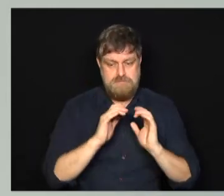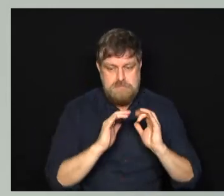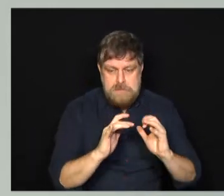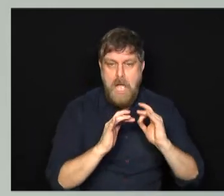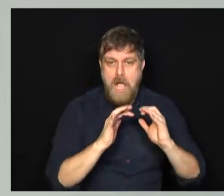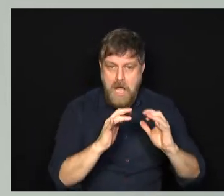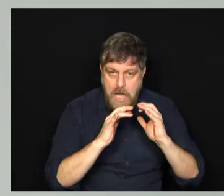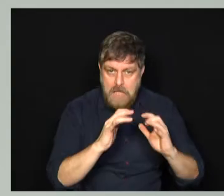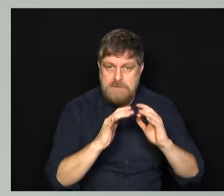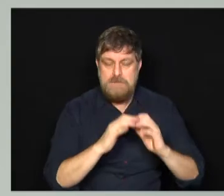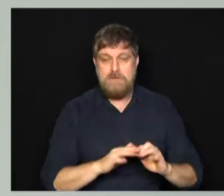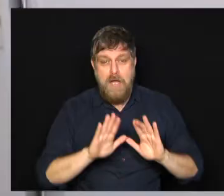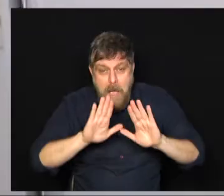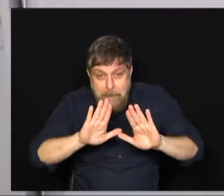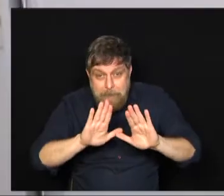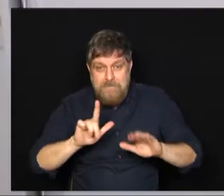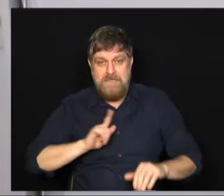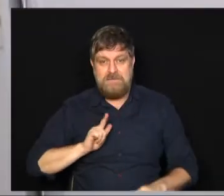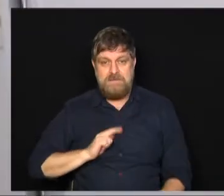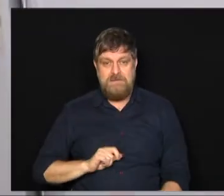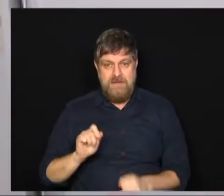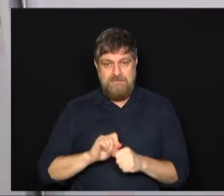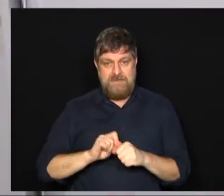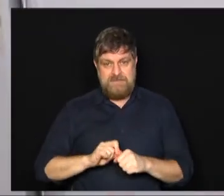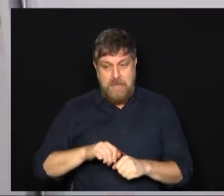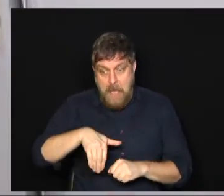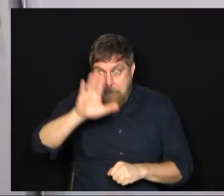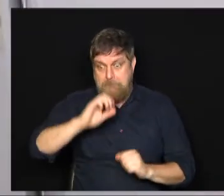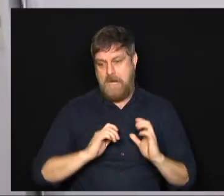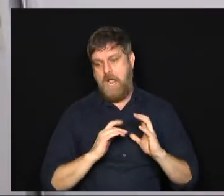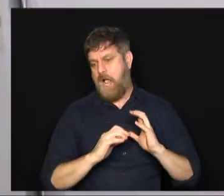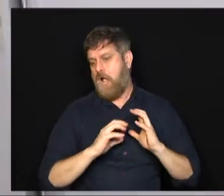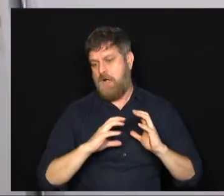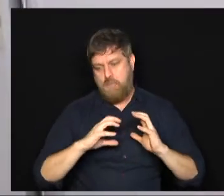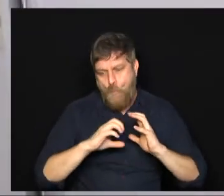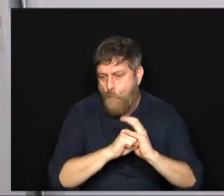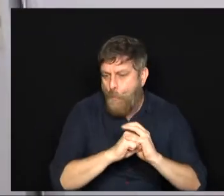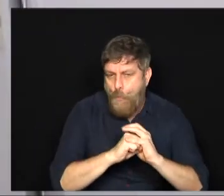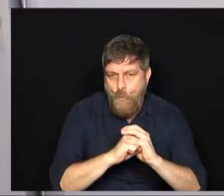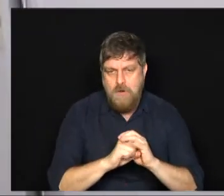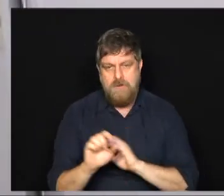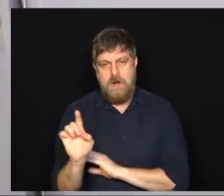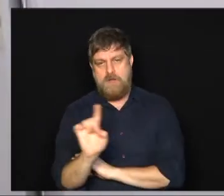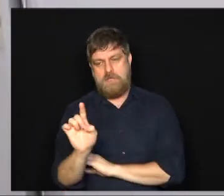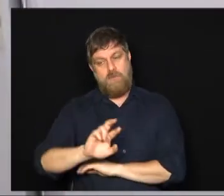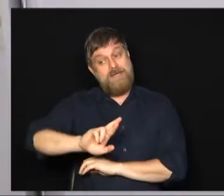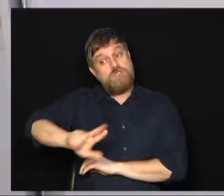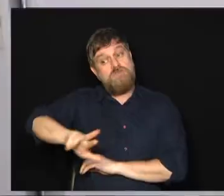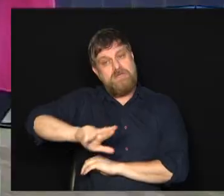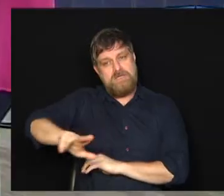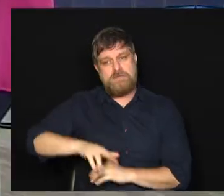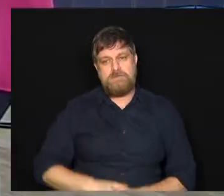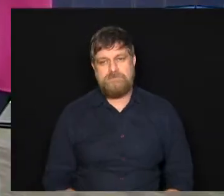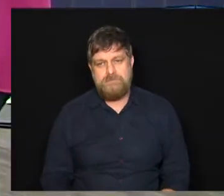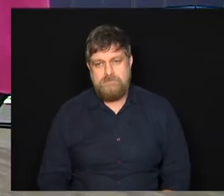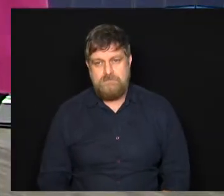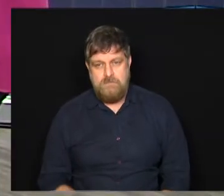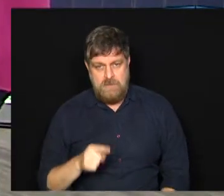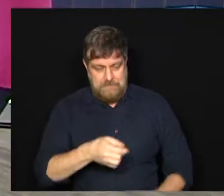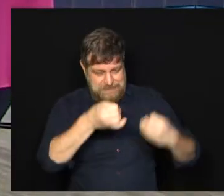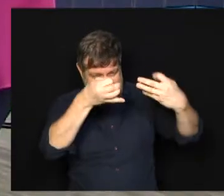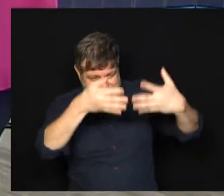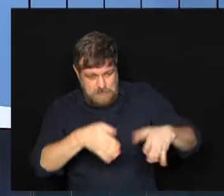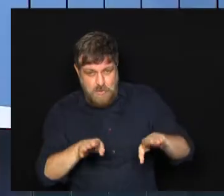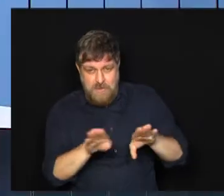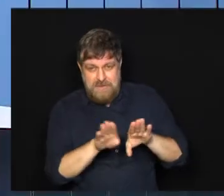né? Mas eles não necessariamente aumentam o risco da doença de Alzheimer, né? Isso é Entendi. diferente. O doutor, o senhor falou também no